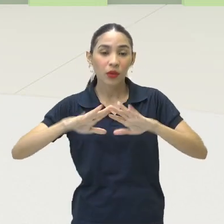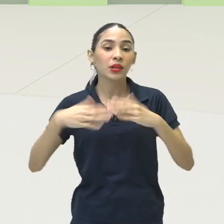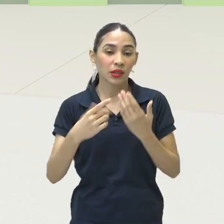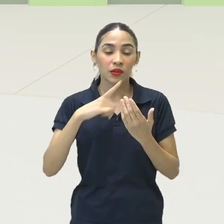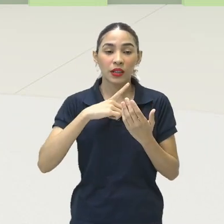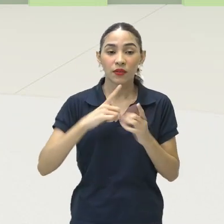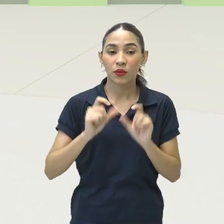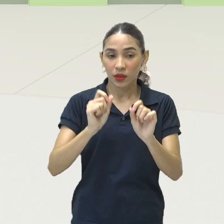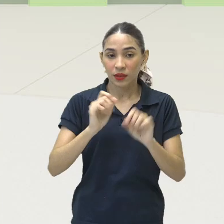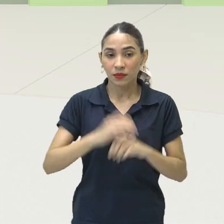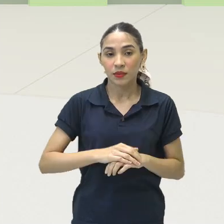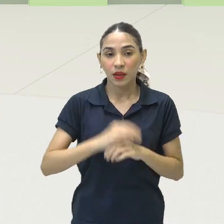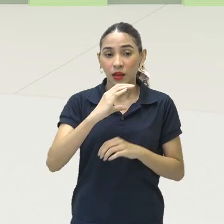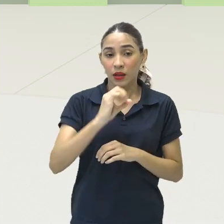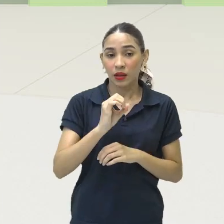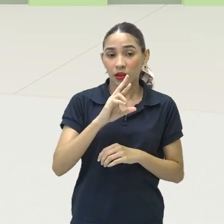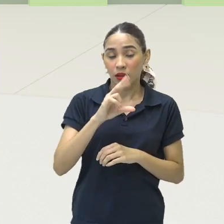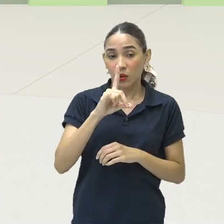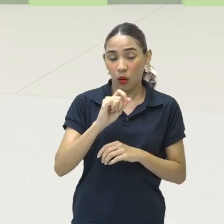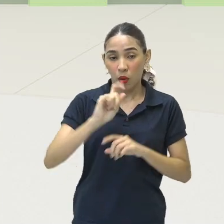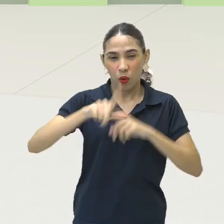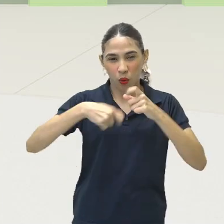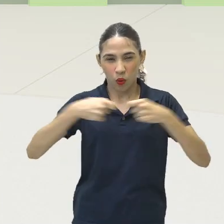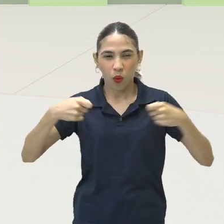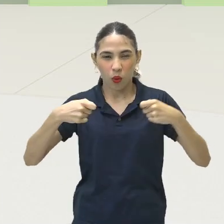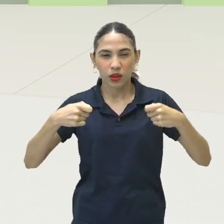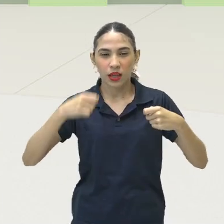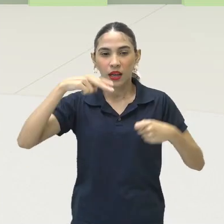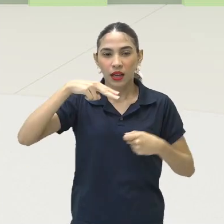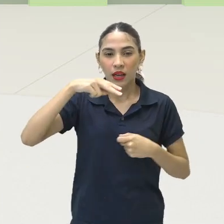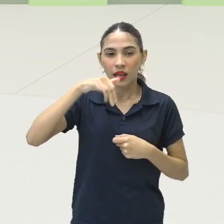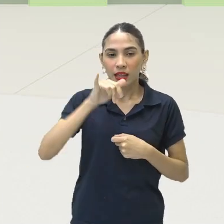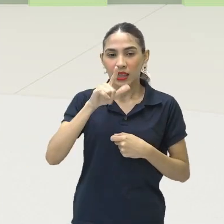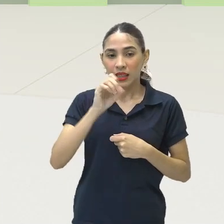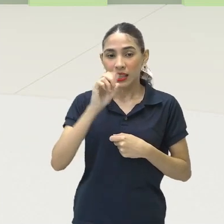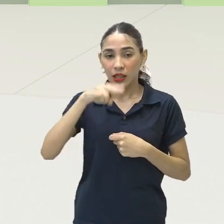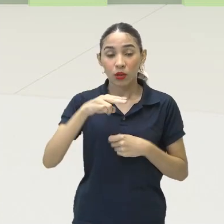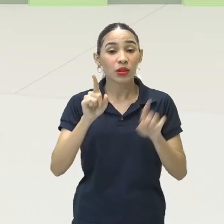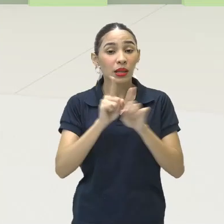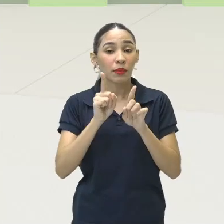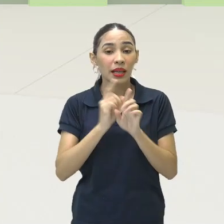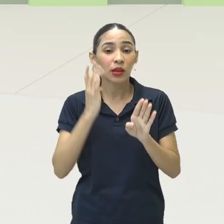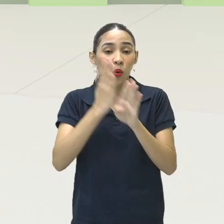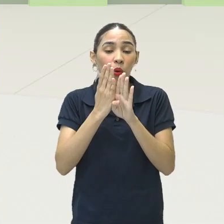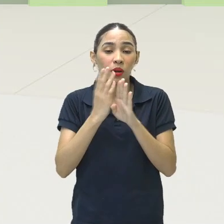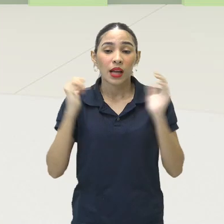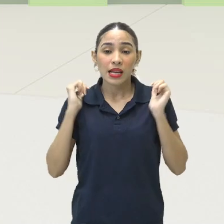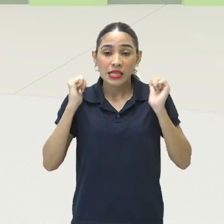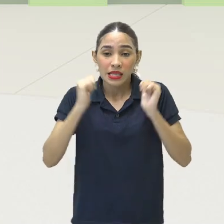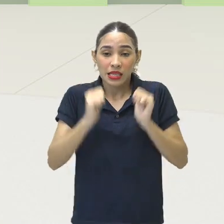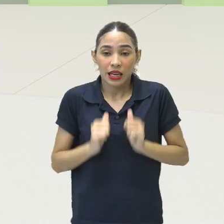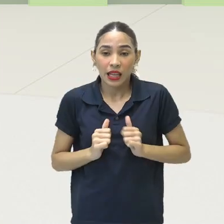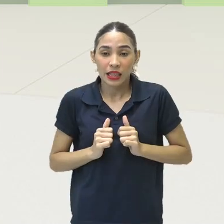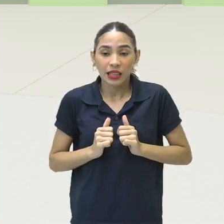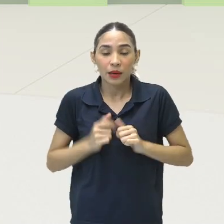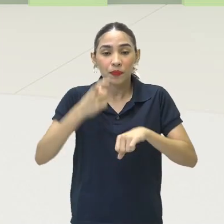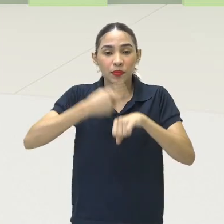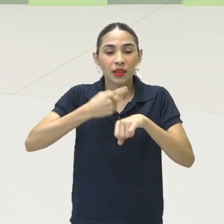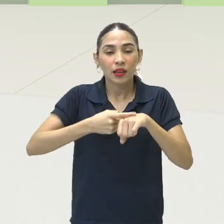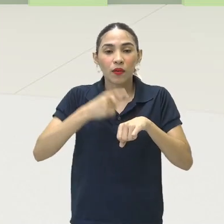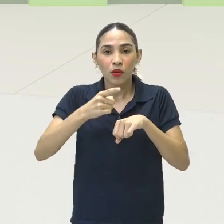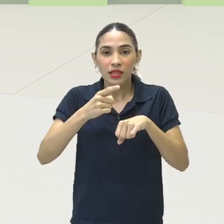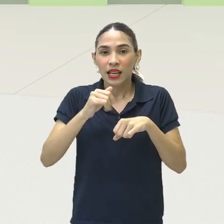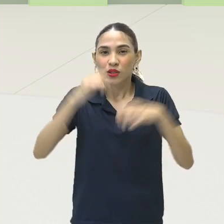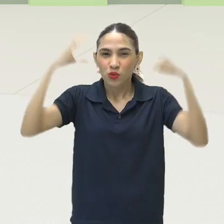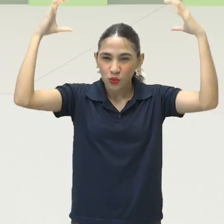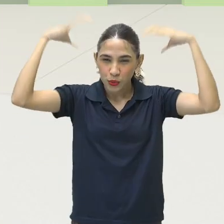obtivemos aqui a corda de nylon. A gente encontra esse composto também em jaquetas de nylon. Por exemplo, você vai se proteger